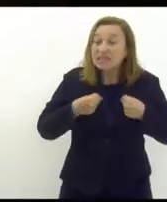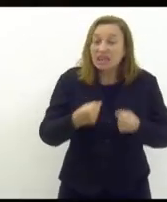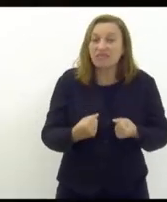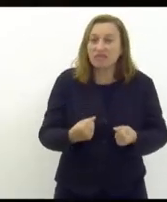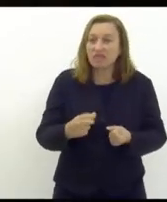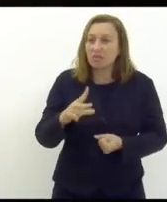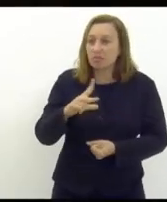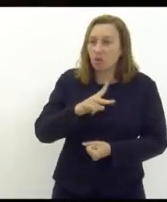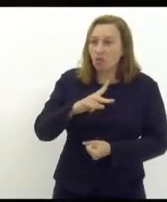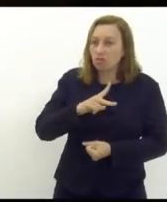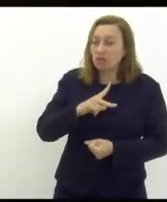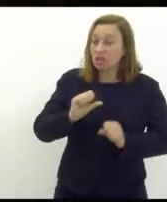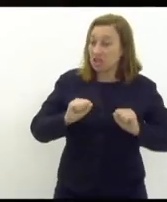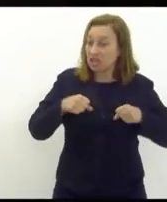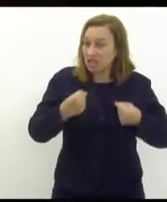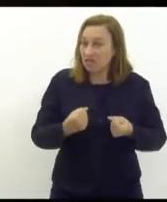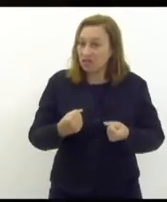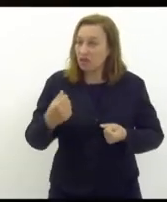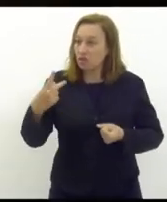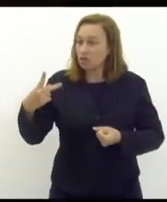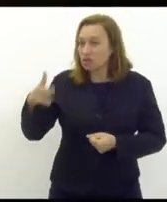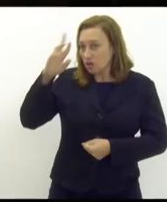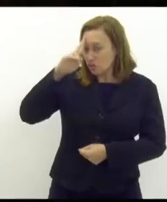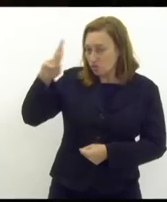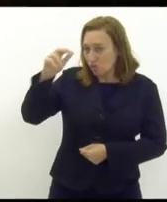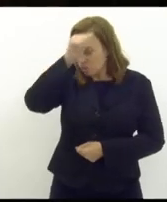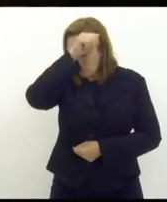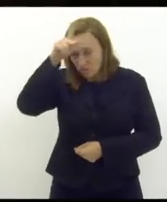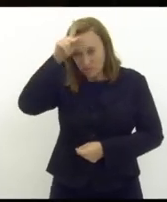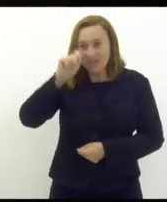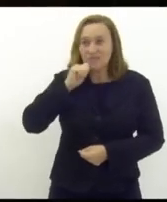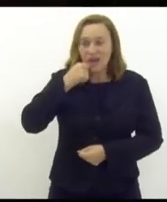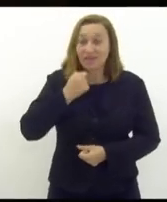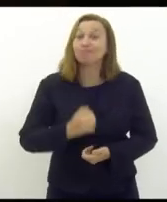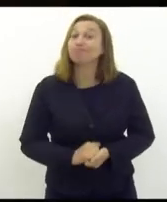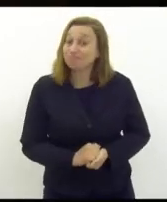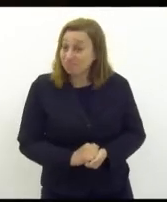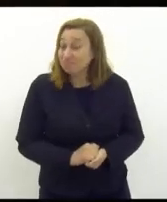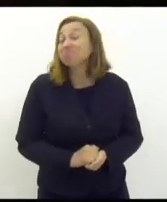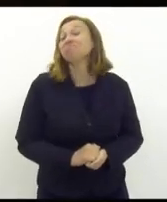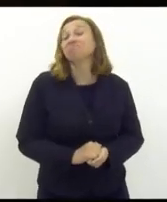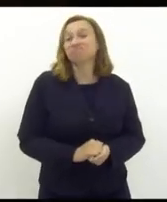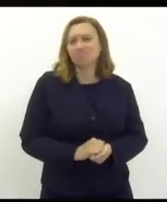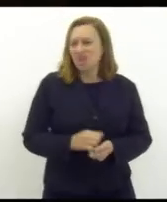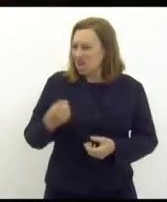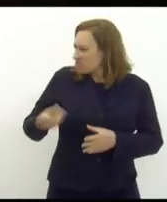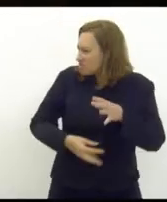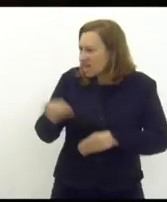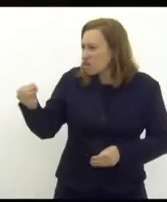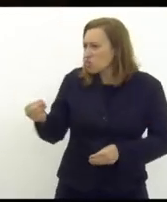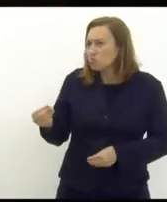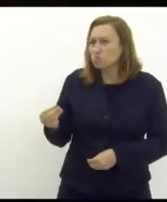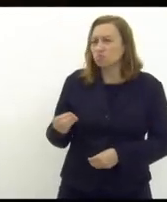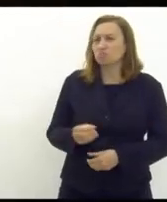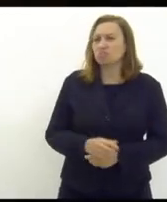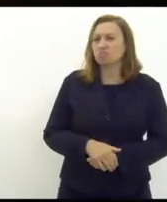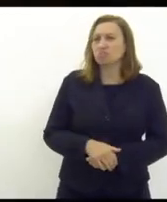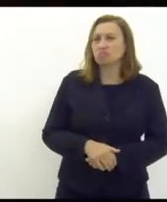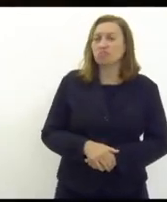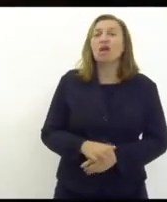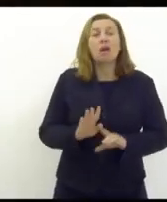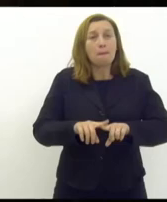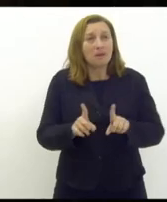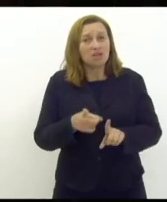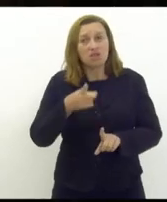e defender o seu dono o seu patrão Prefeito Eduardo Paes ele foi embora mas